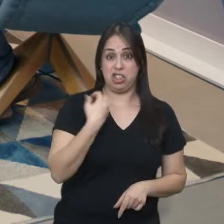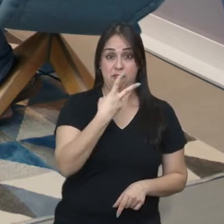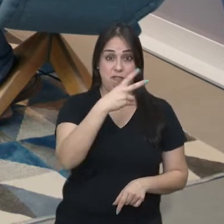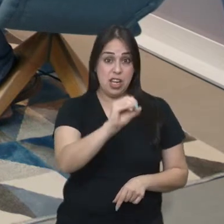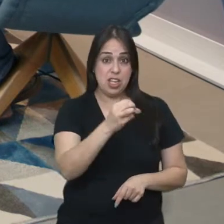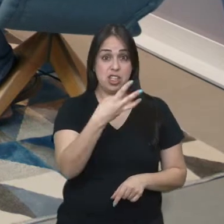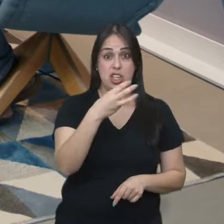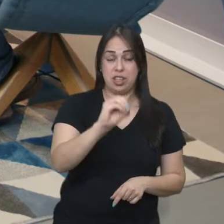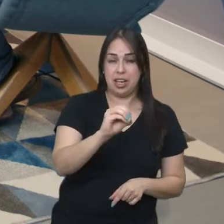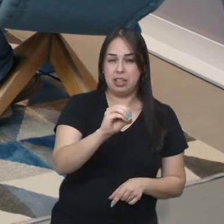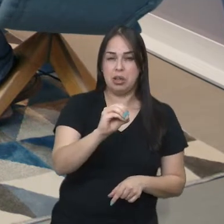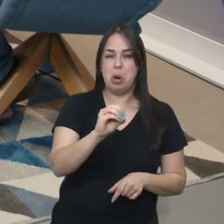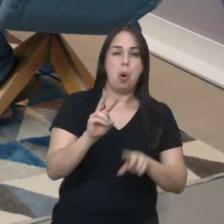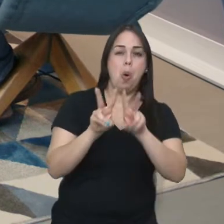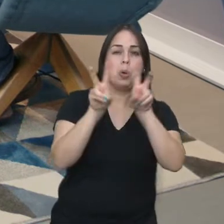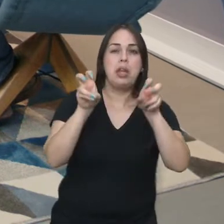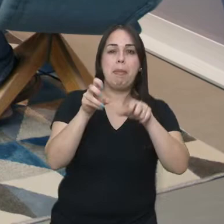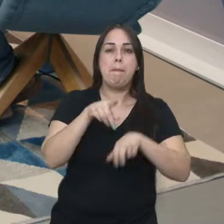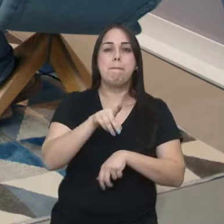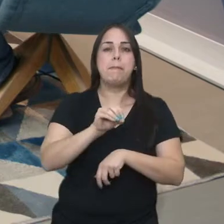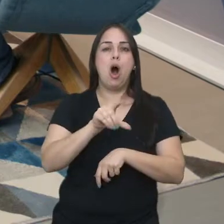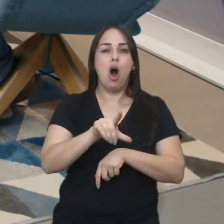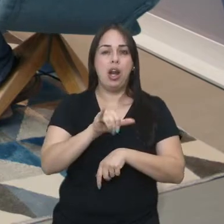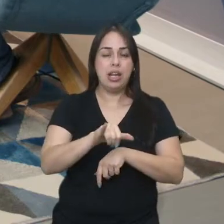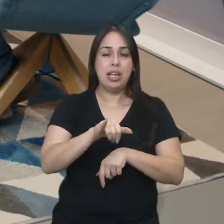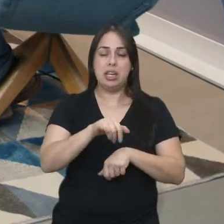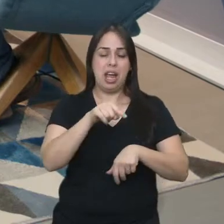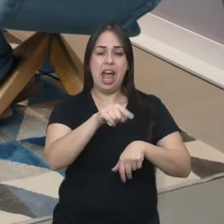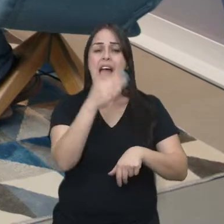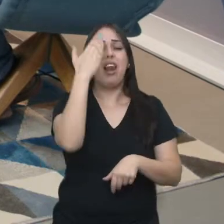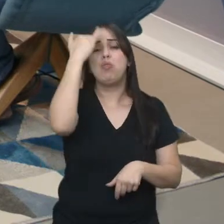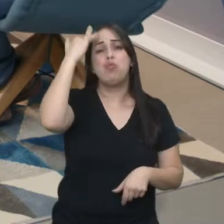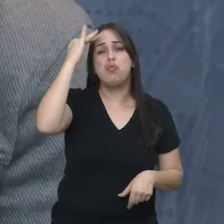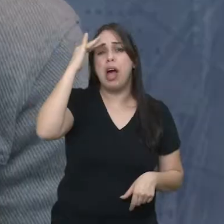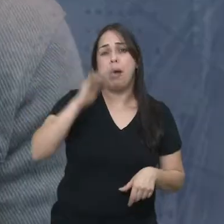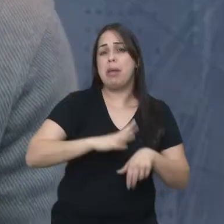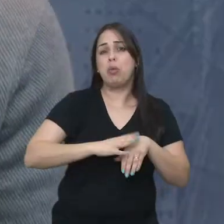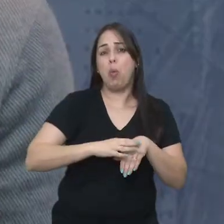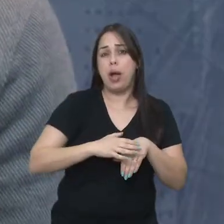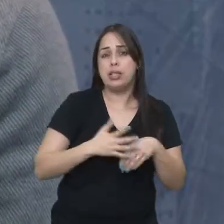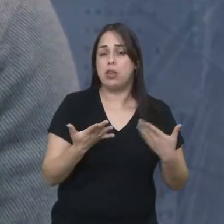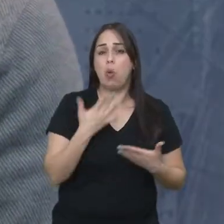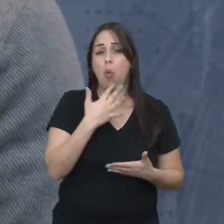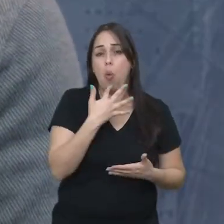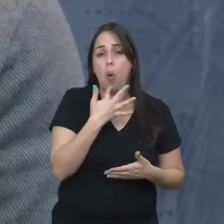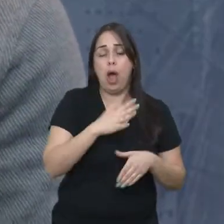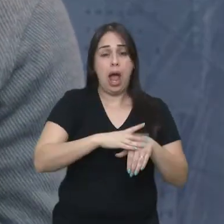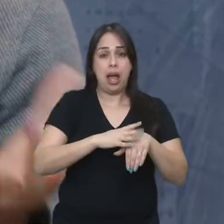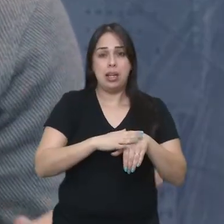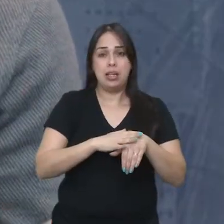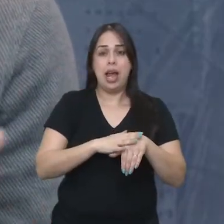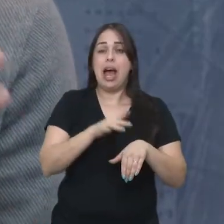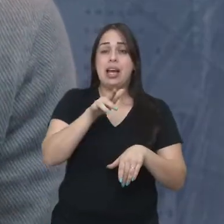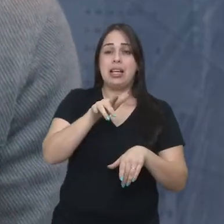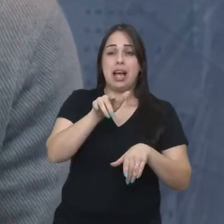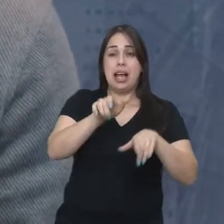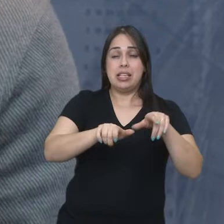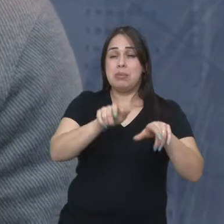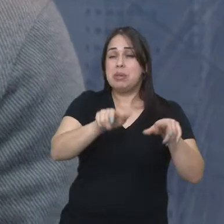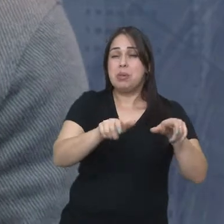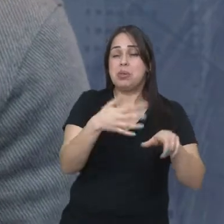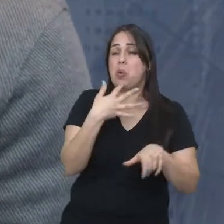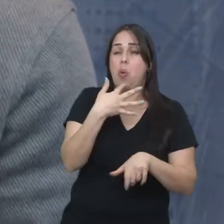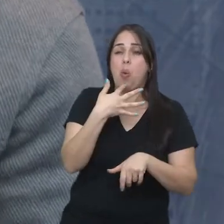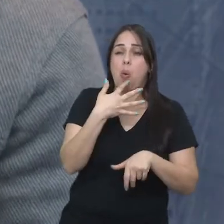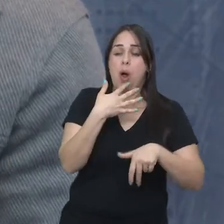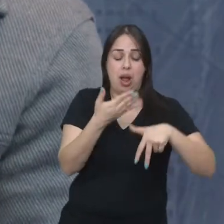40 anos sobre poliomielite, ela nunca viu, não sabe o que é um caso de poliomielite. Muitas vezes as pessoas não têm mais na família